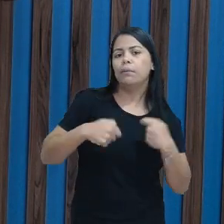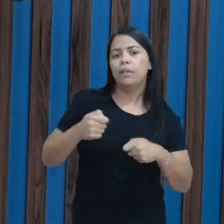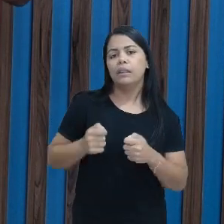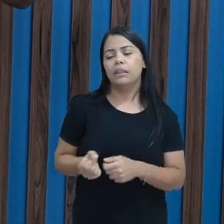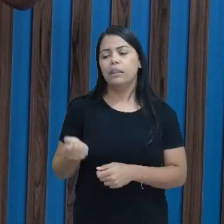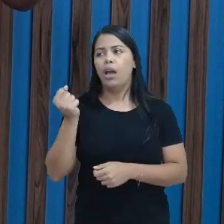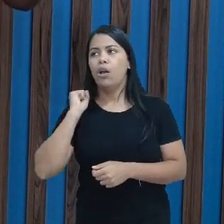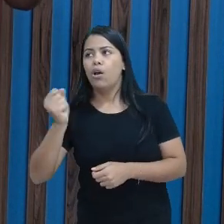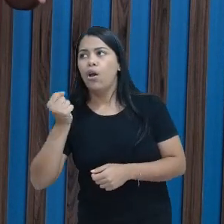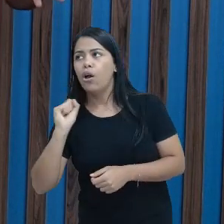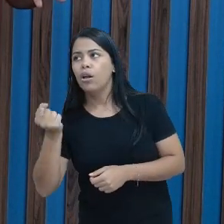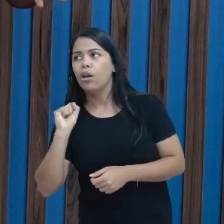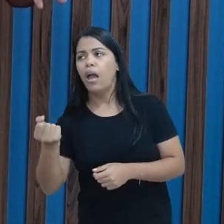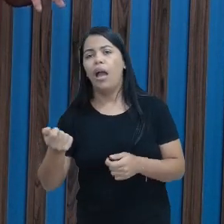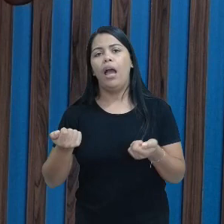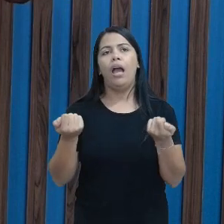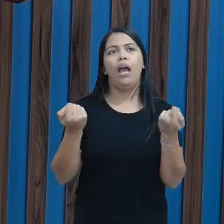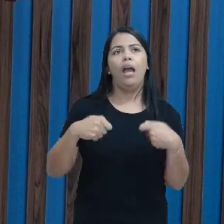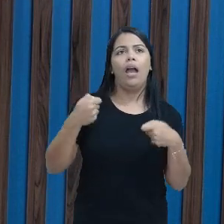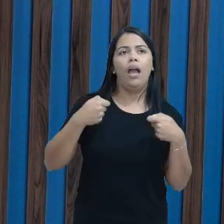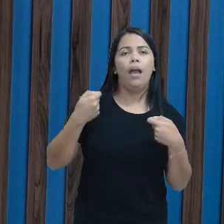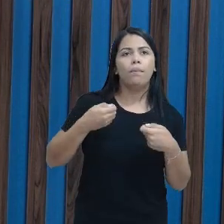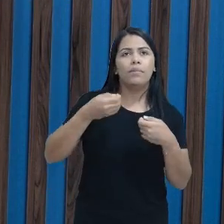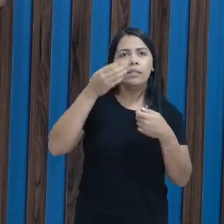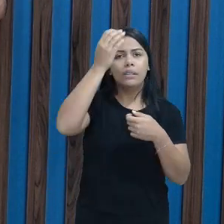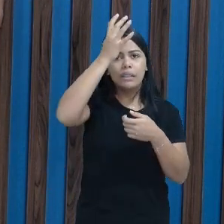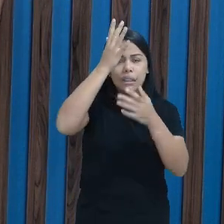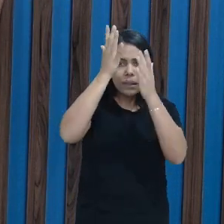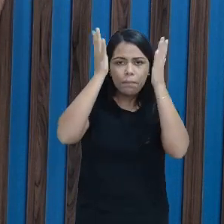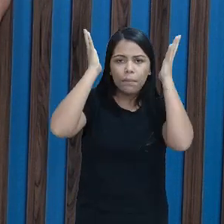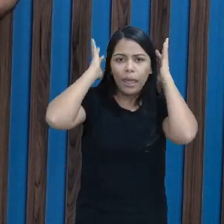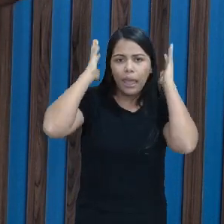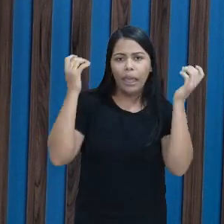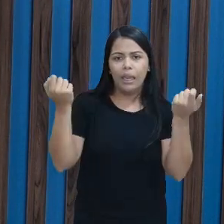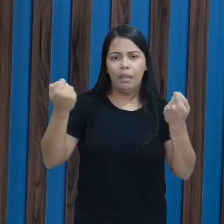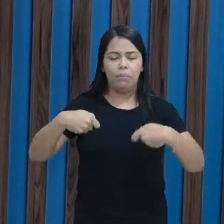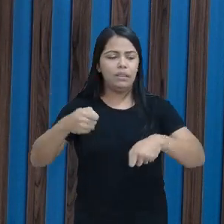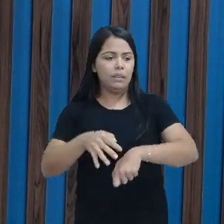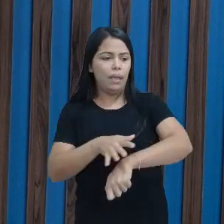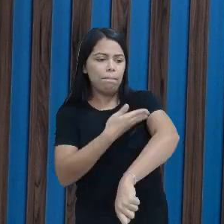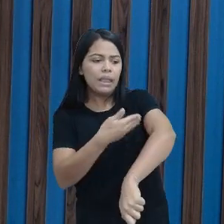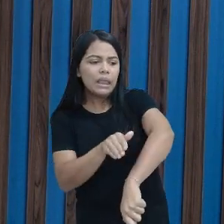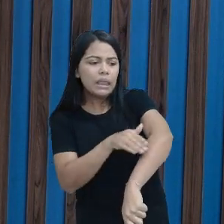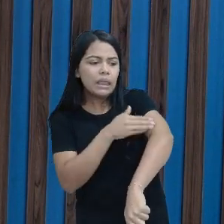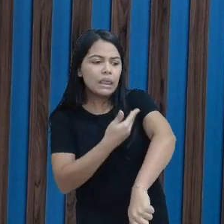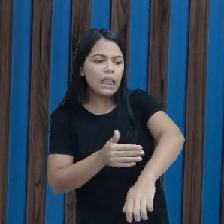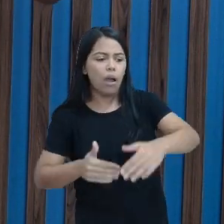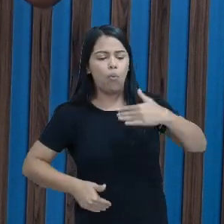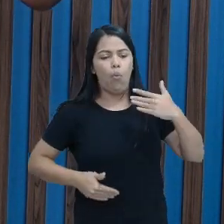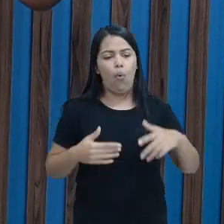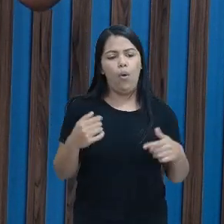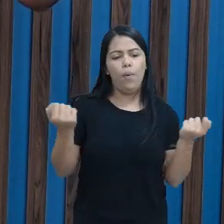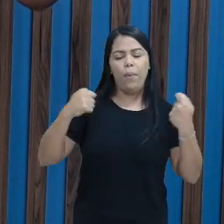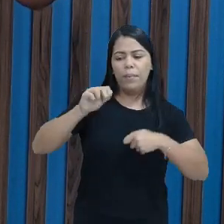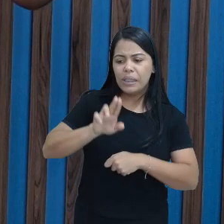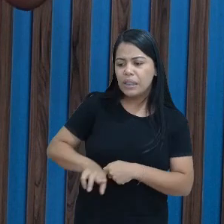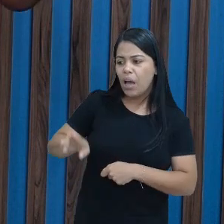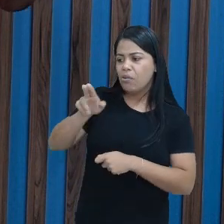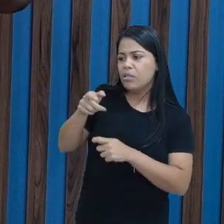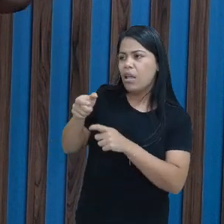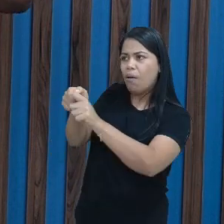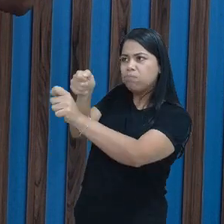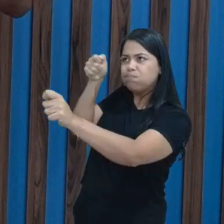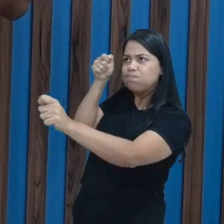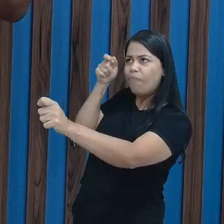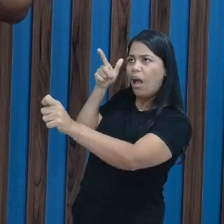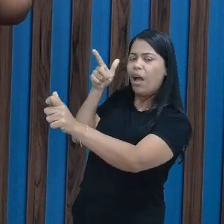chocalhozinho, tem que estar com penacho, tem que estar com o corpo pintado, tem que utilizar arco e flecha. Então,